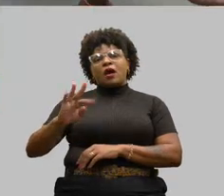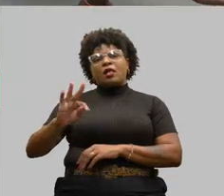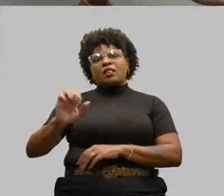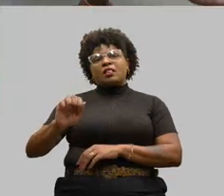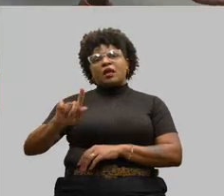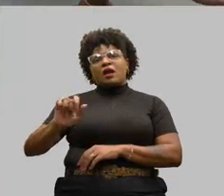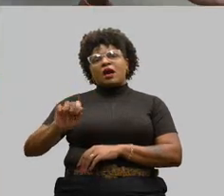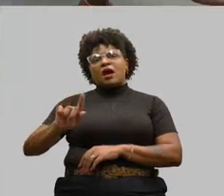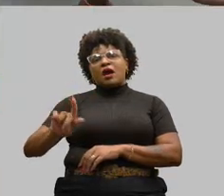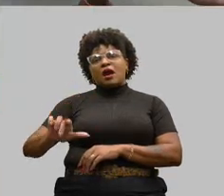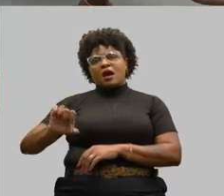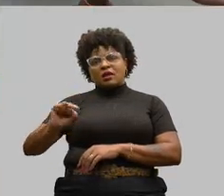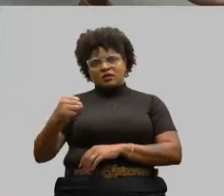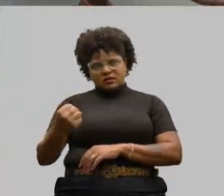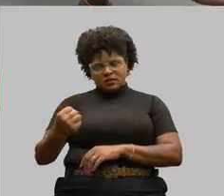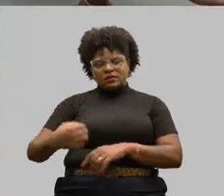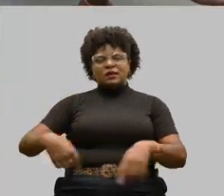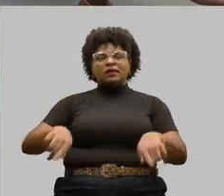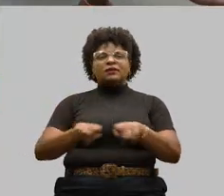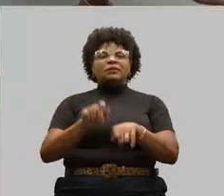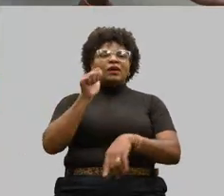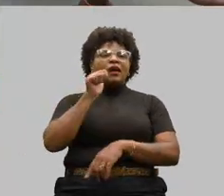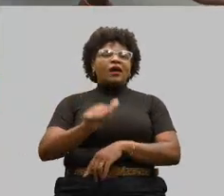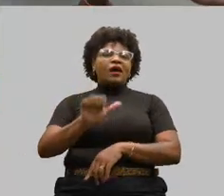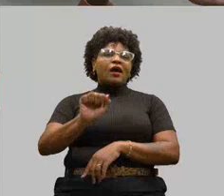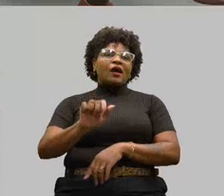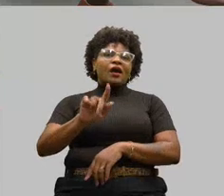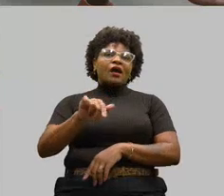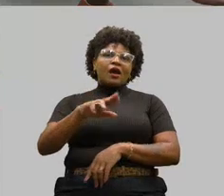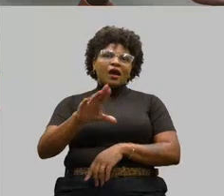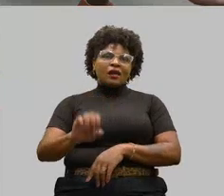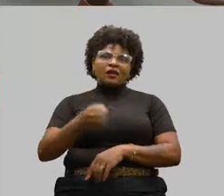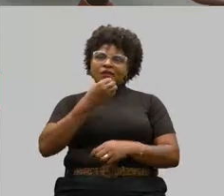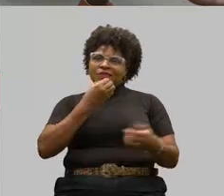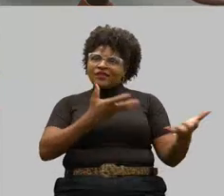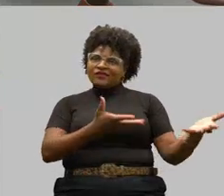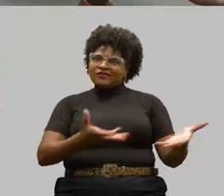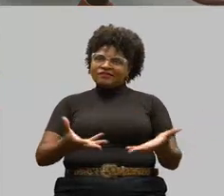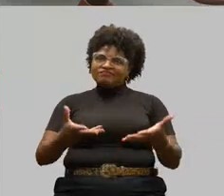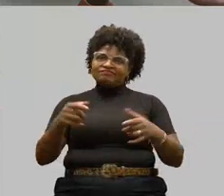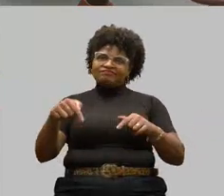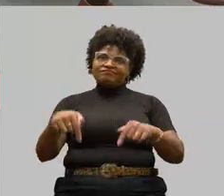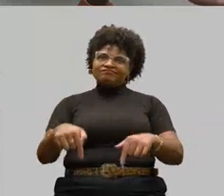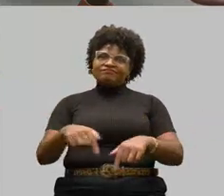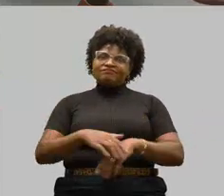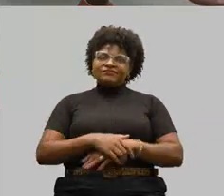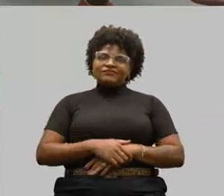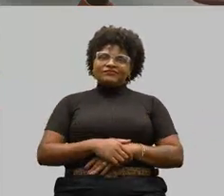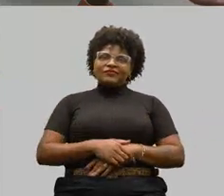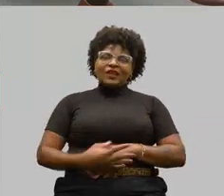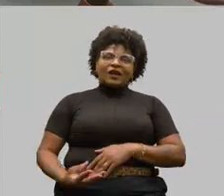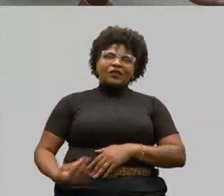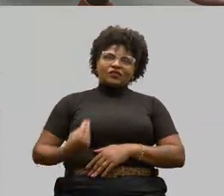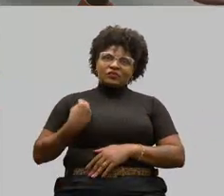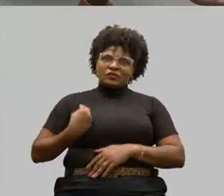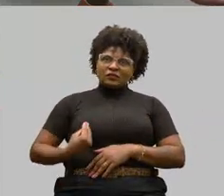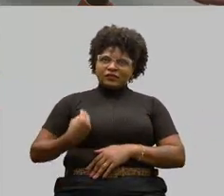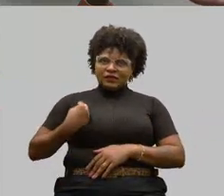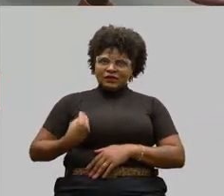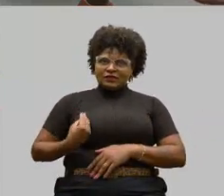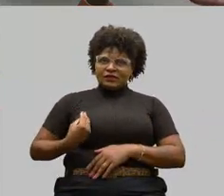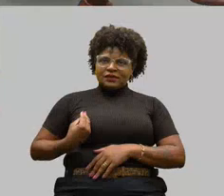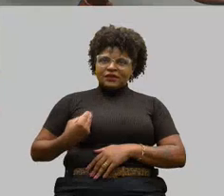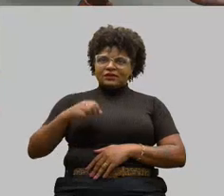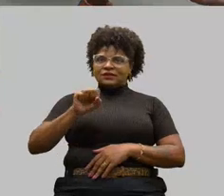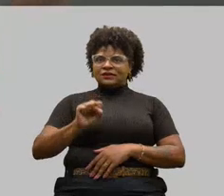já esteve conosco em outras ocasiões sempre muito bem-vinda registrar a presença da Simone